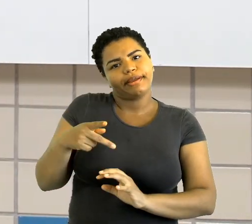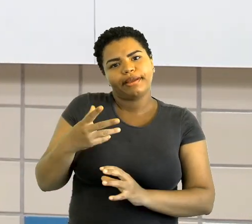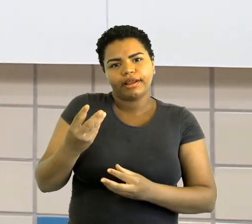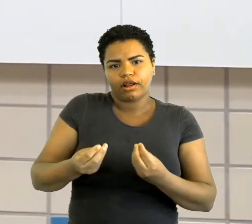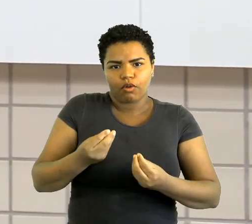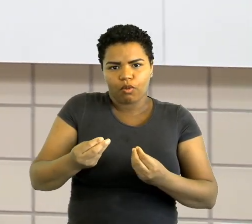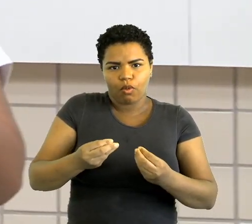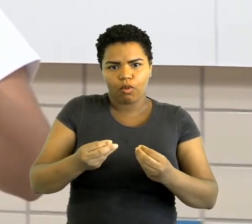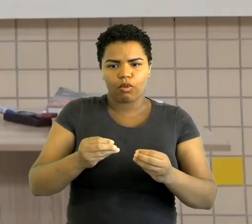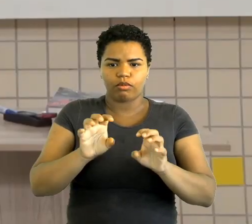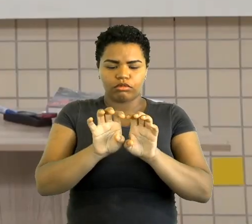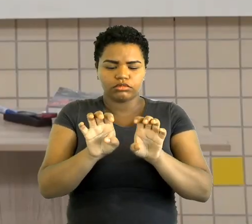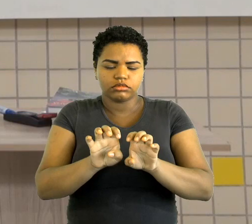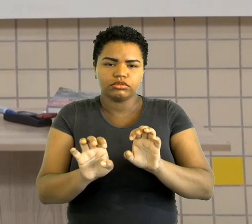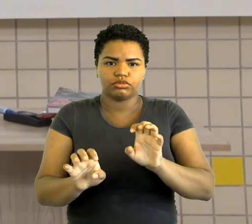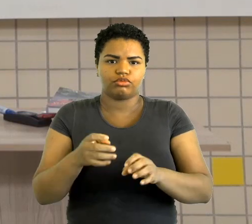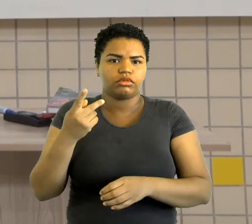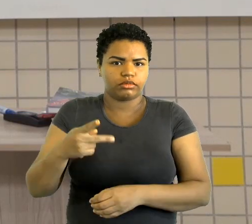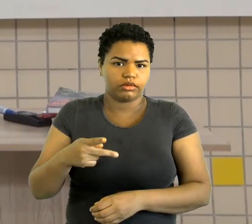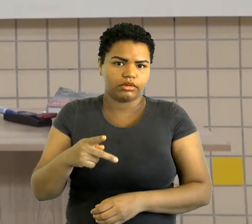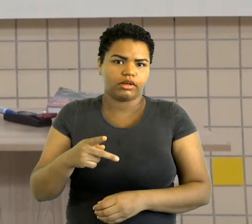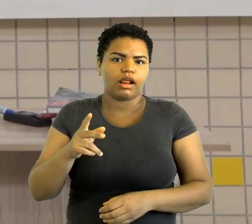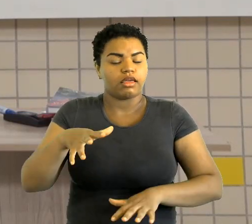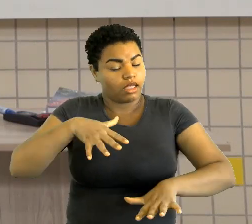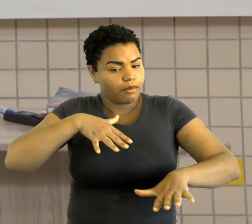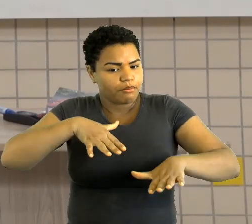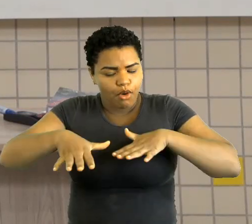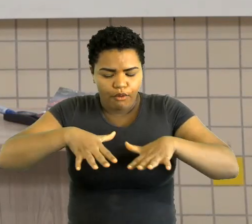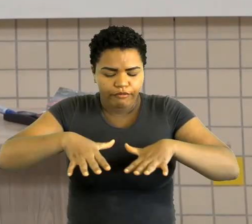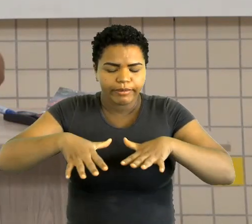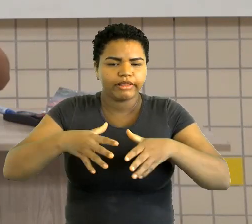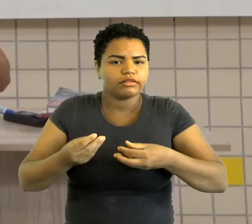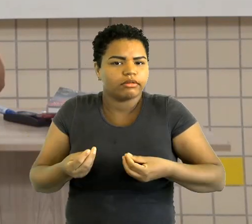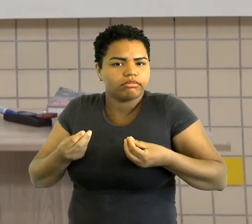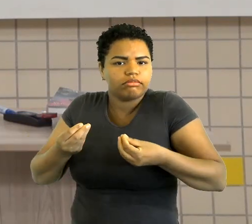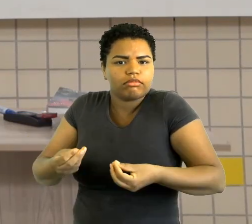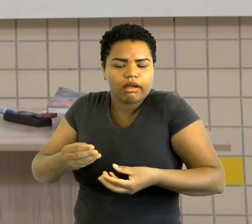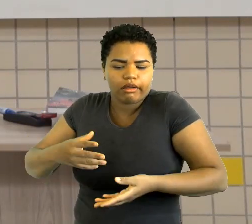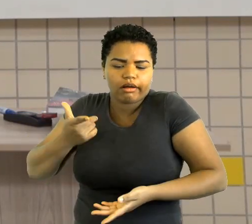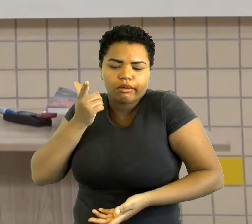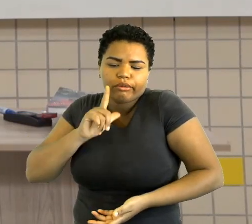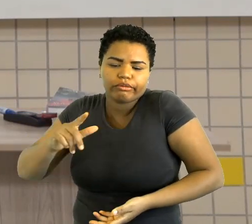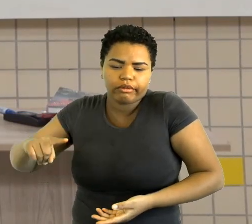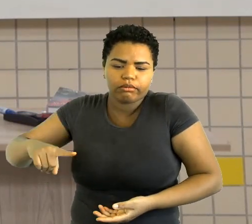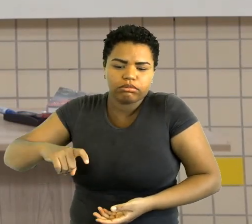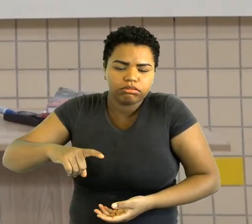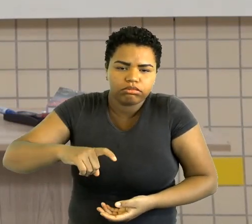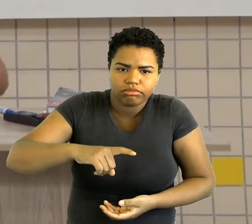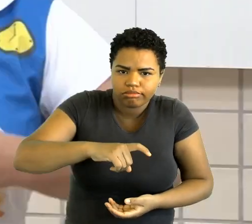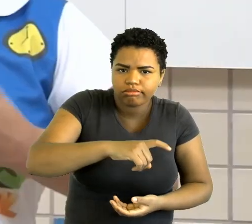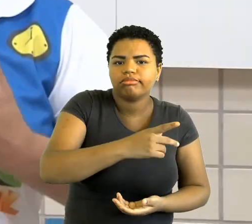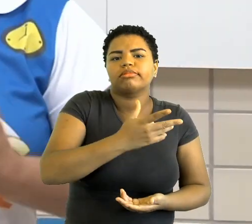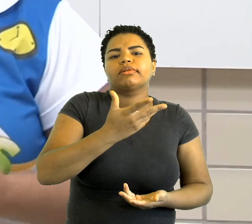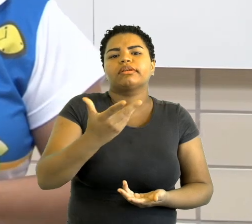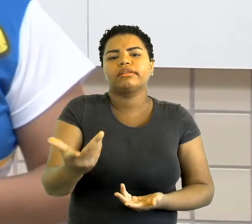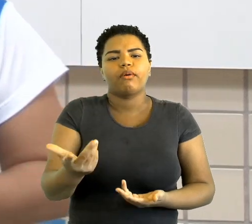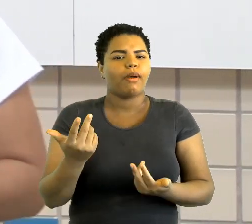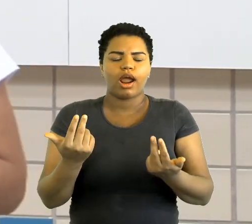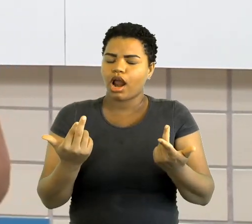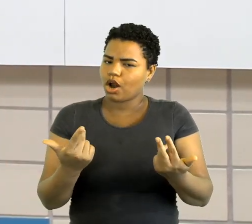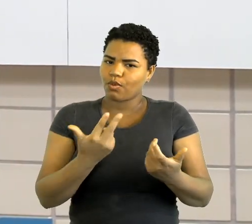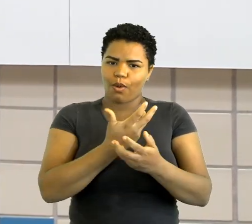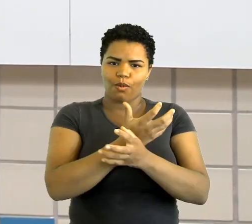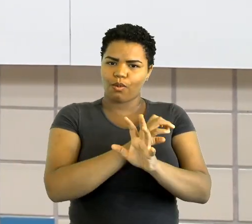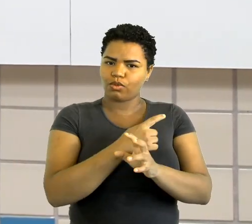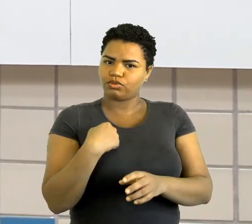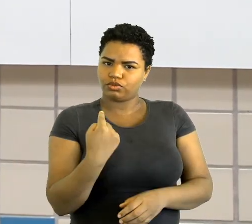de movimentação para ela e funciona como se fosse o esqueleto dela também e a sustentação de todo